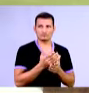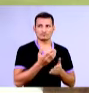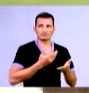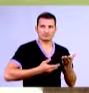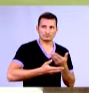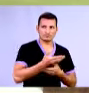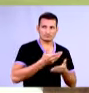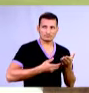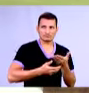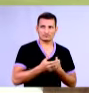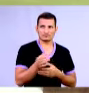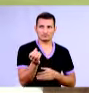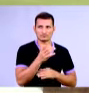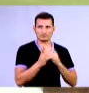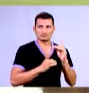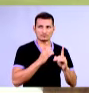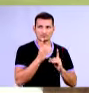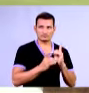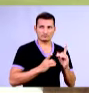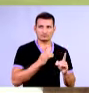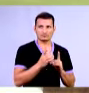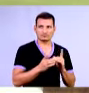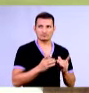interações, nova dinâmica, ela vai sendo